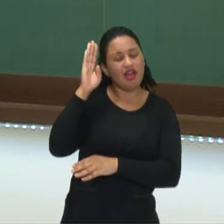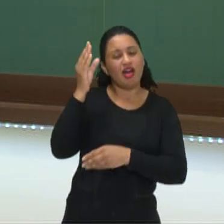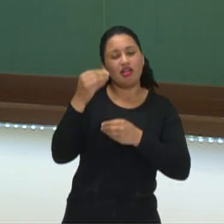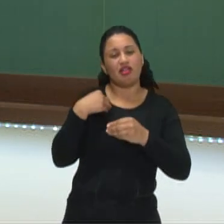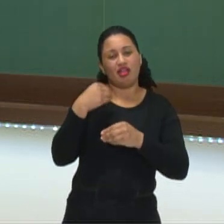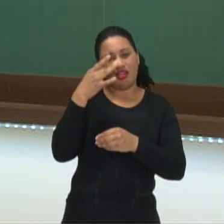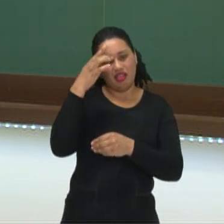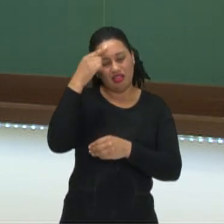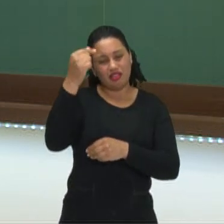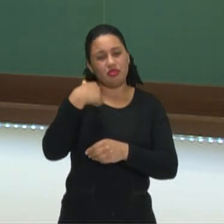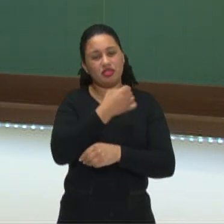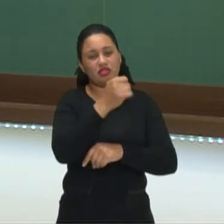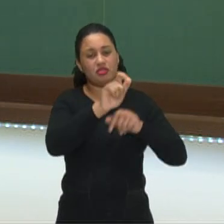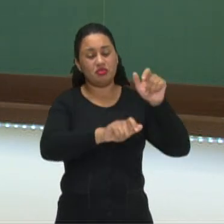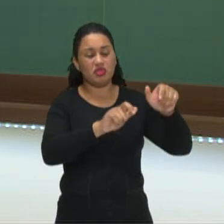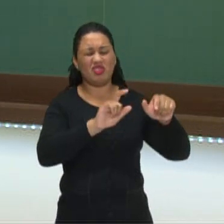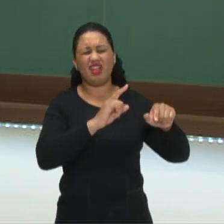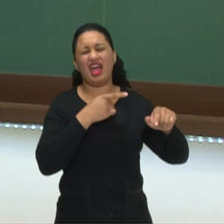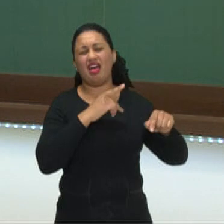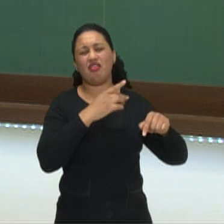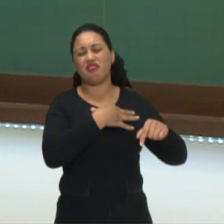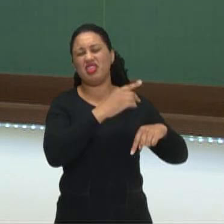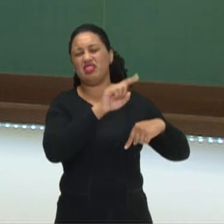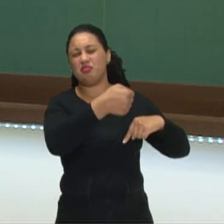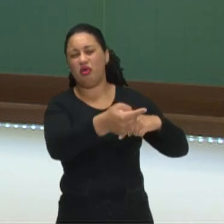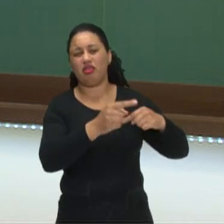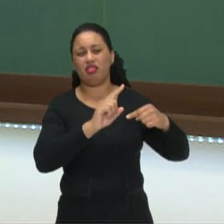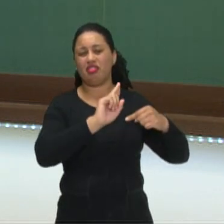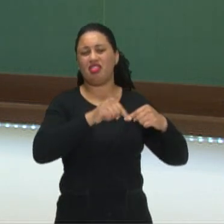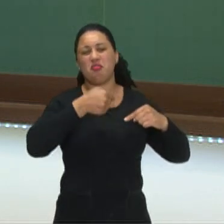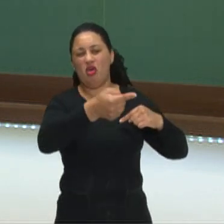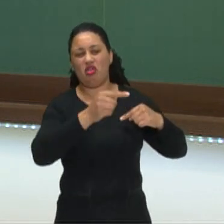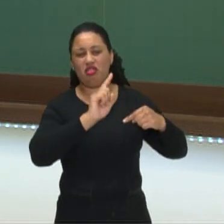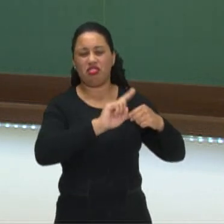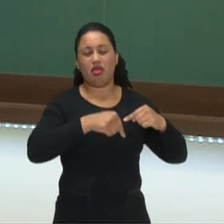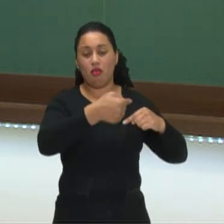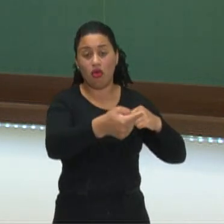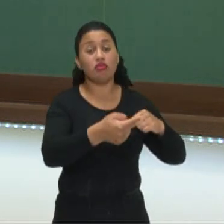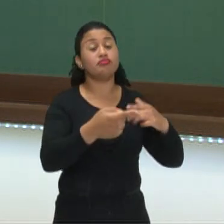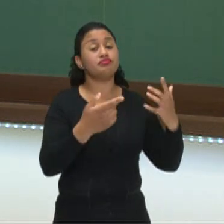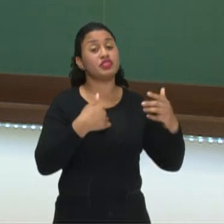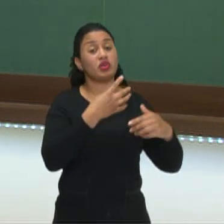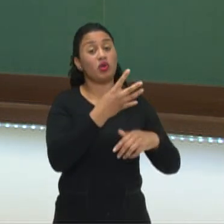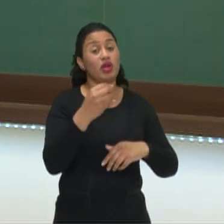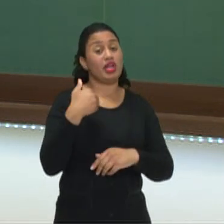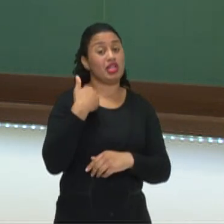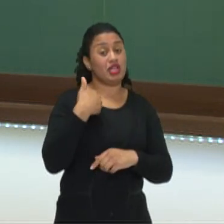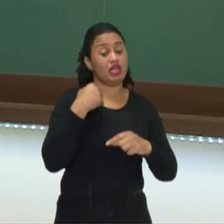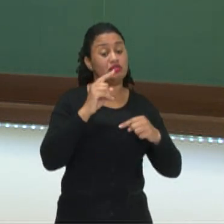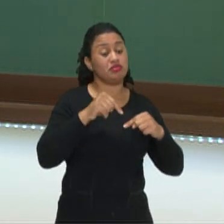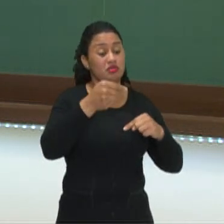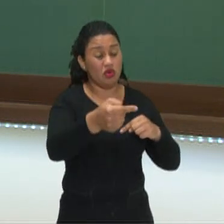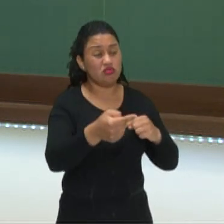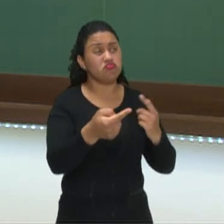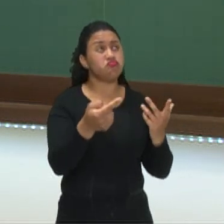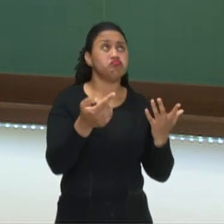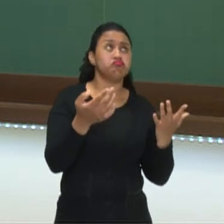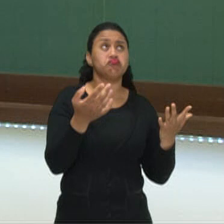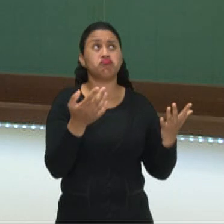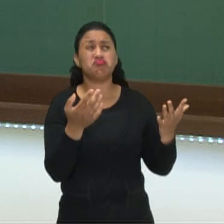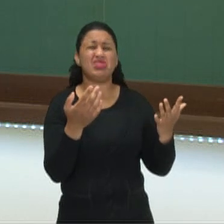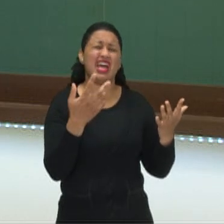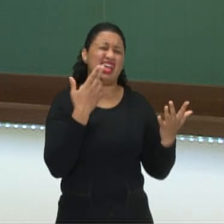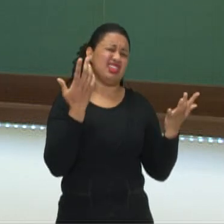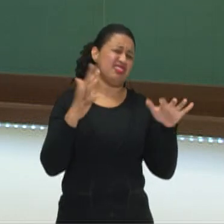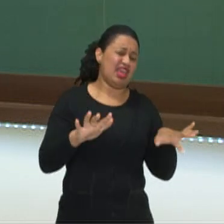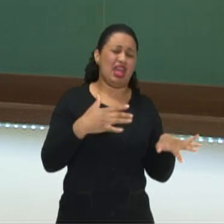postergando a ideia de ter os seus filhos, deixando sempre para depois. Passa dos 40, a pessoa já cogita em não ter